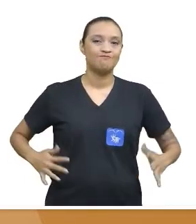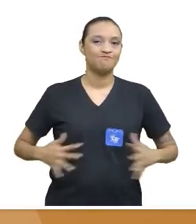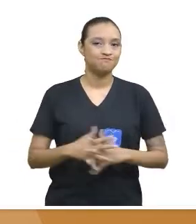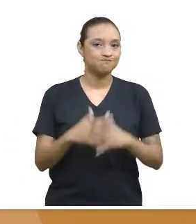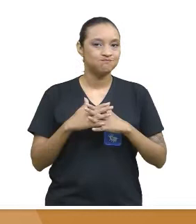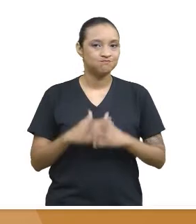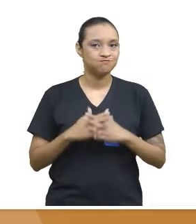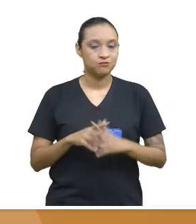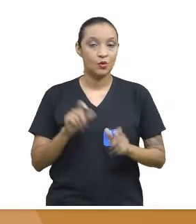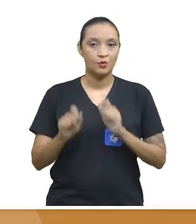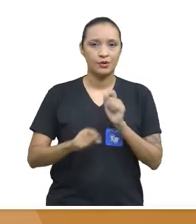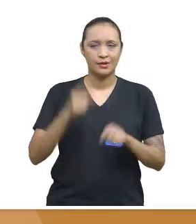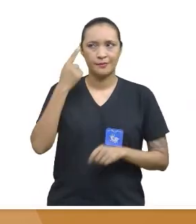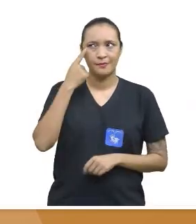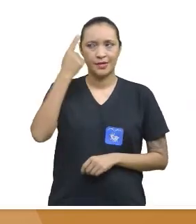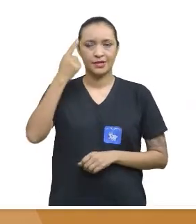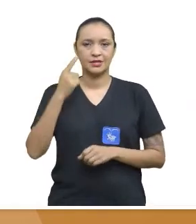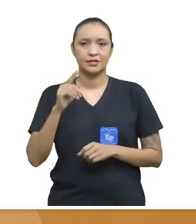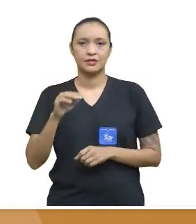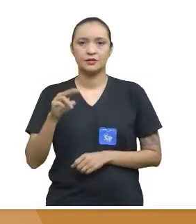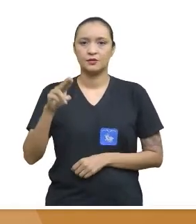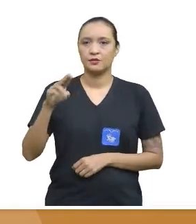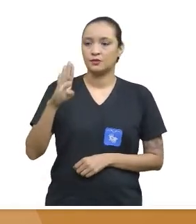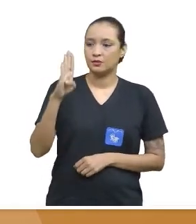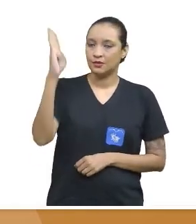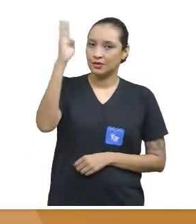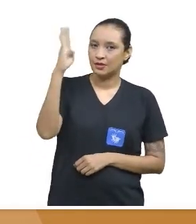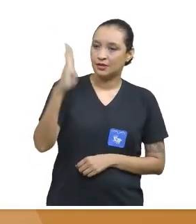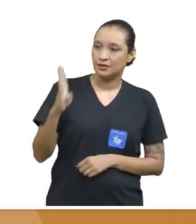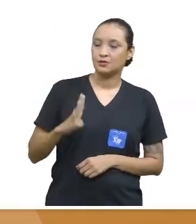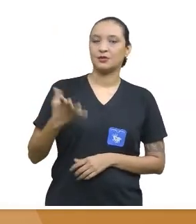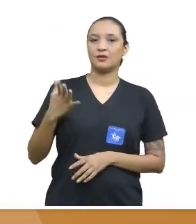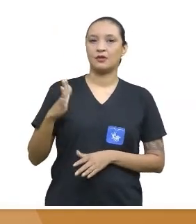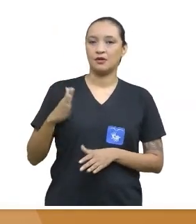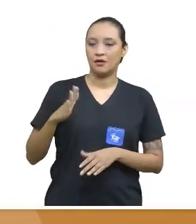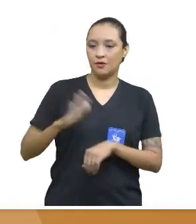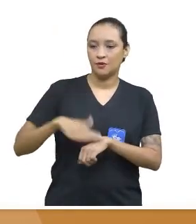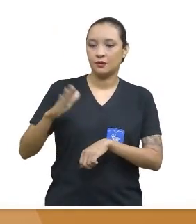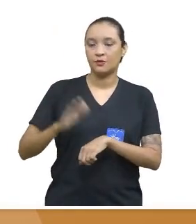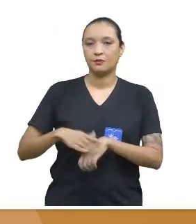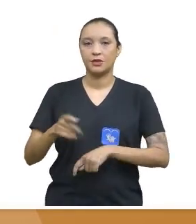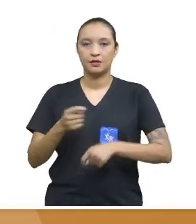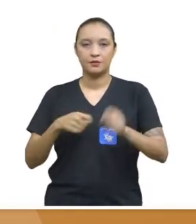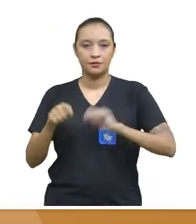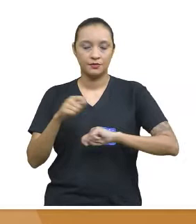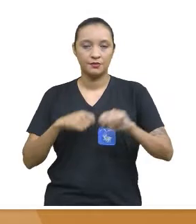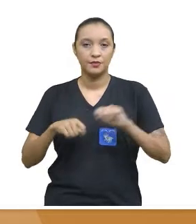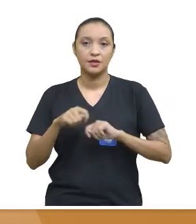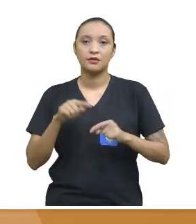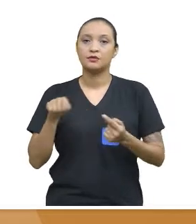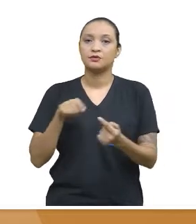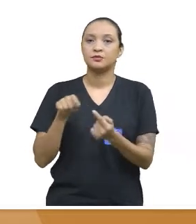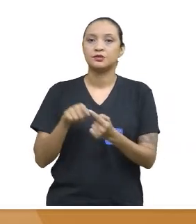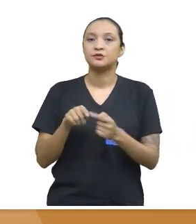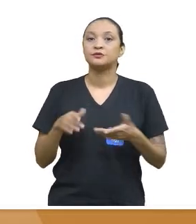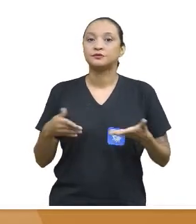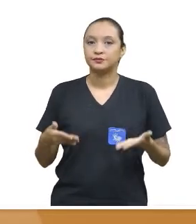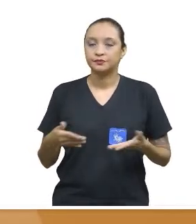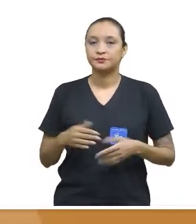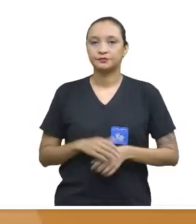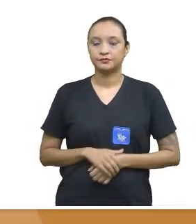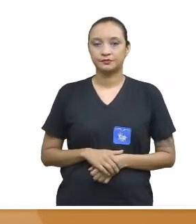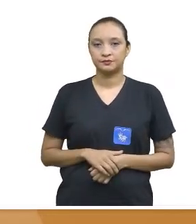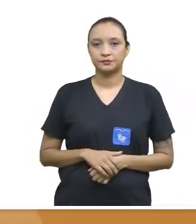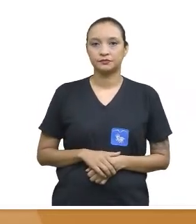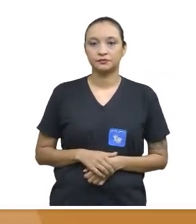ideia do nacionalismo, da autonomia, da nossa economia. Ele tem como meta de campanha e cria, obviamente,